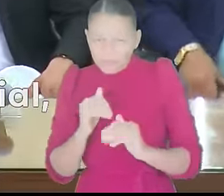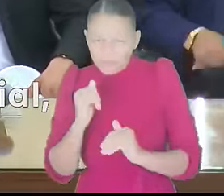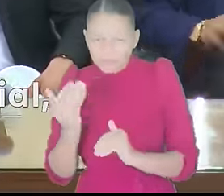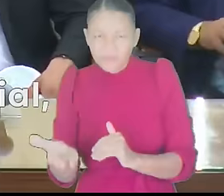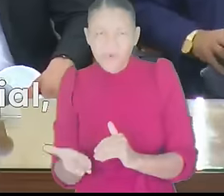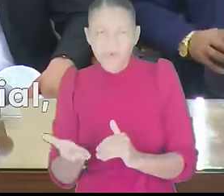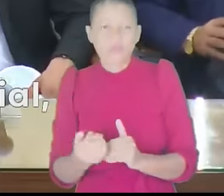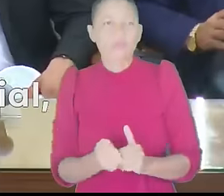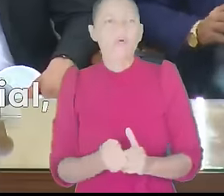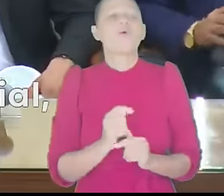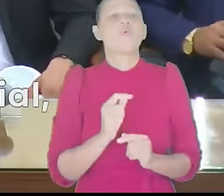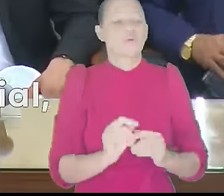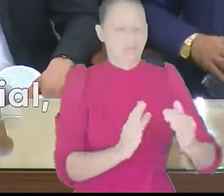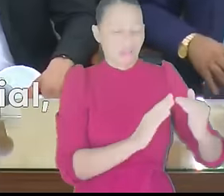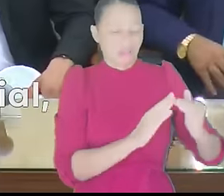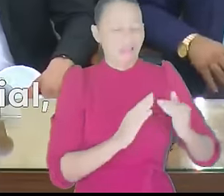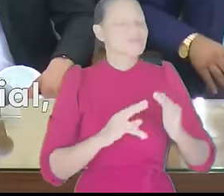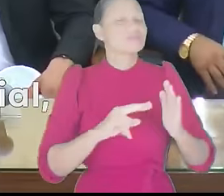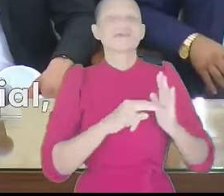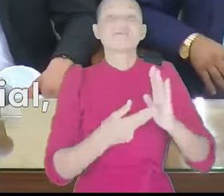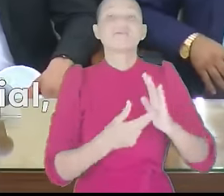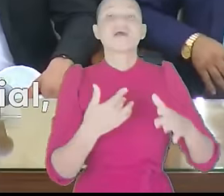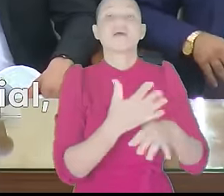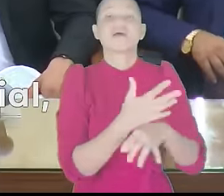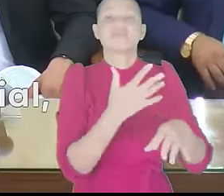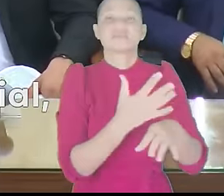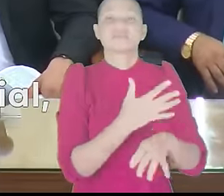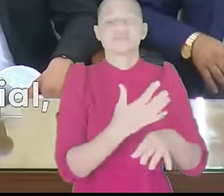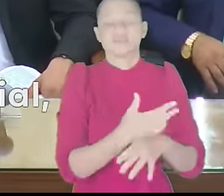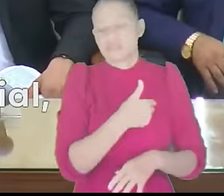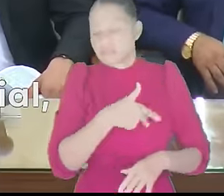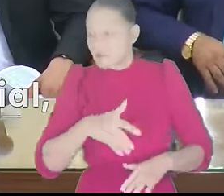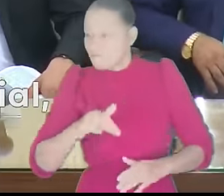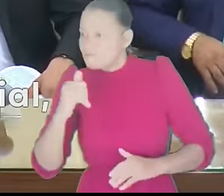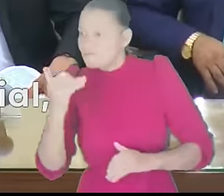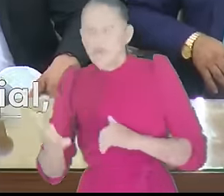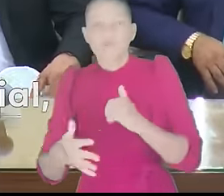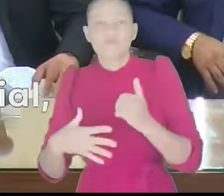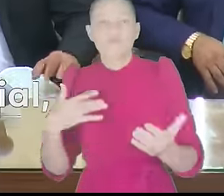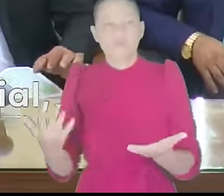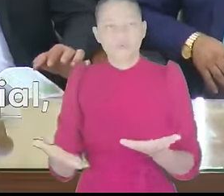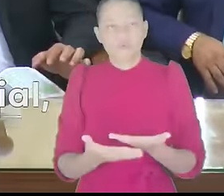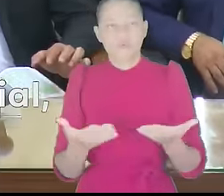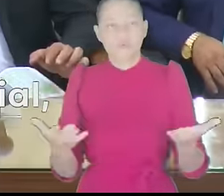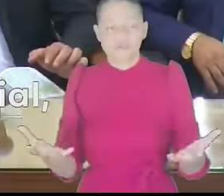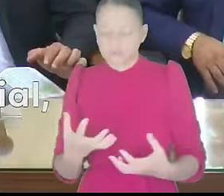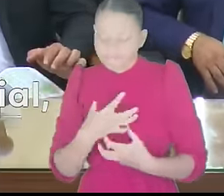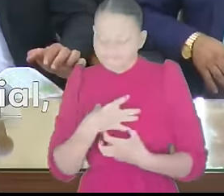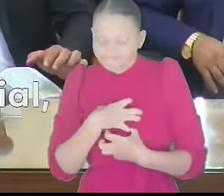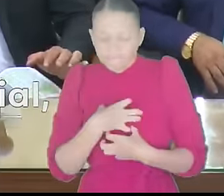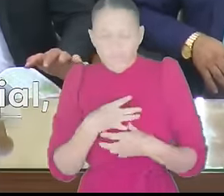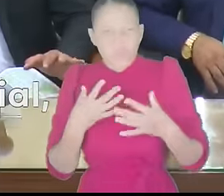arraial representa a cidade. Saiamos, pois, a ele fora do arraial, levando o seu vitupério.